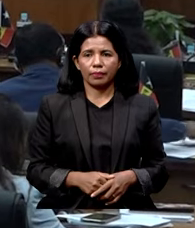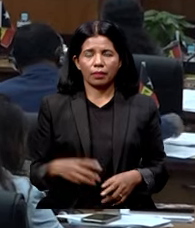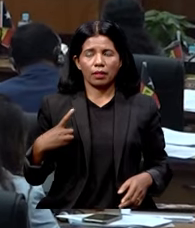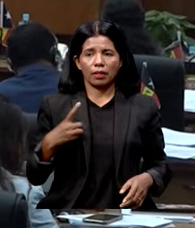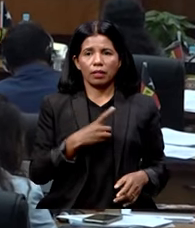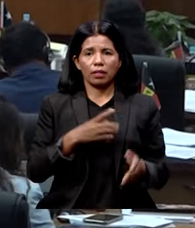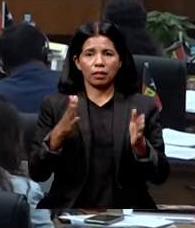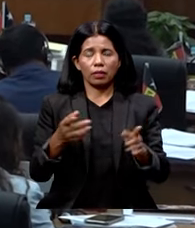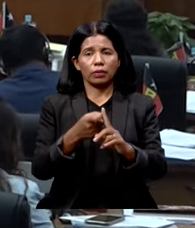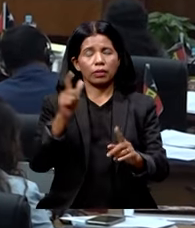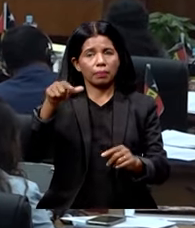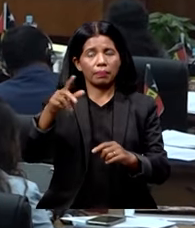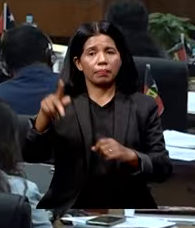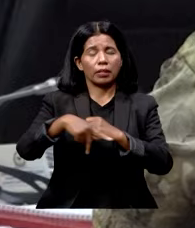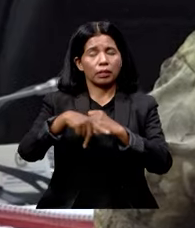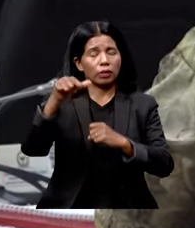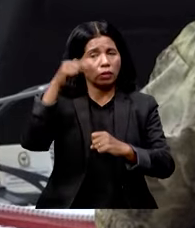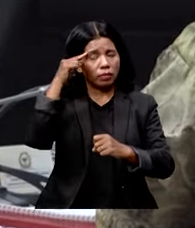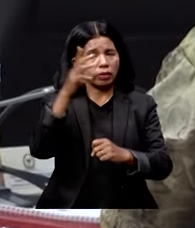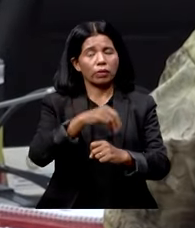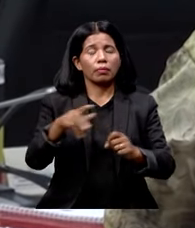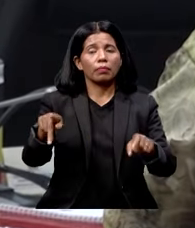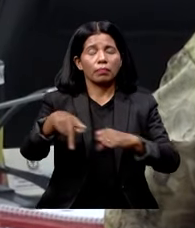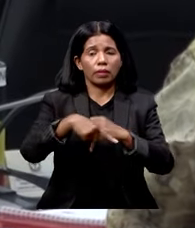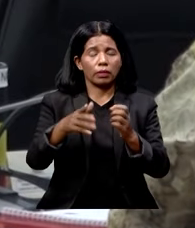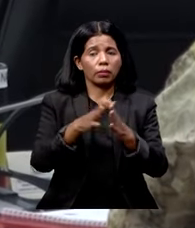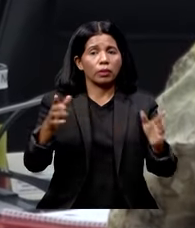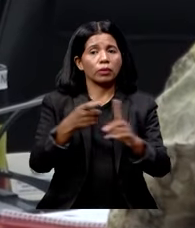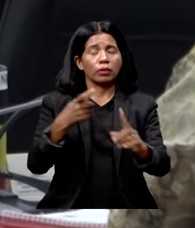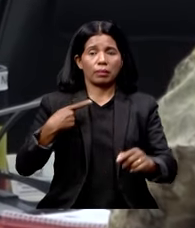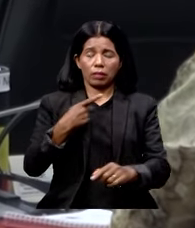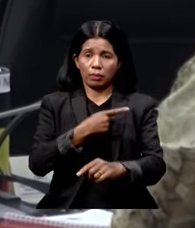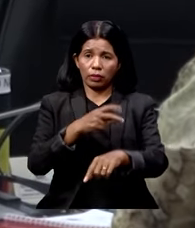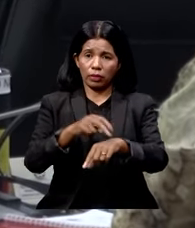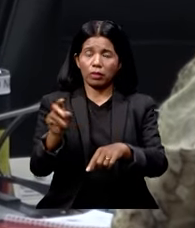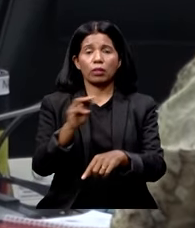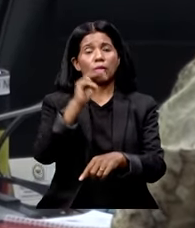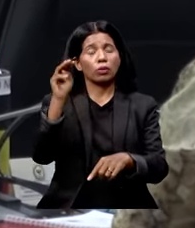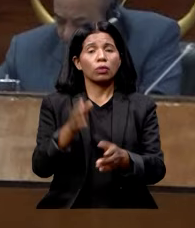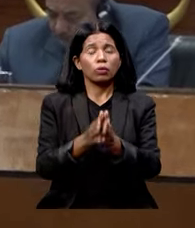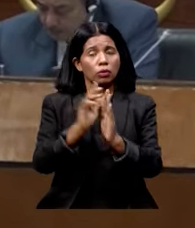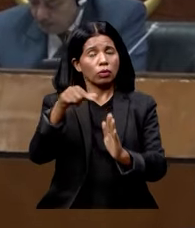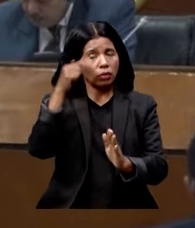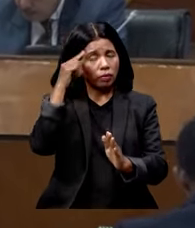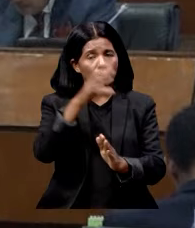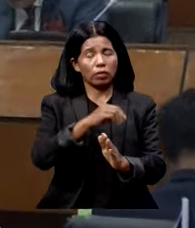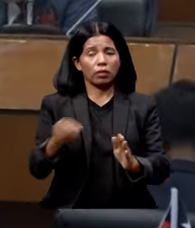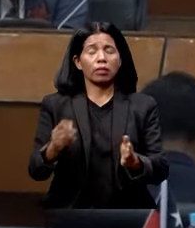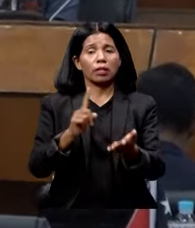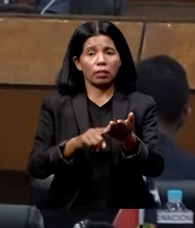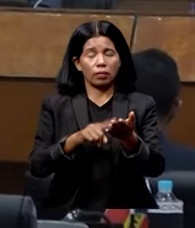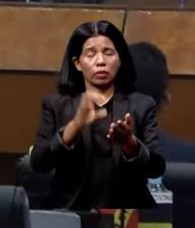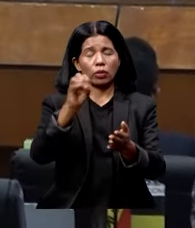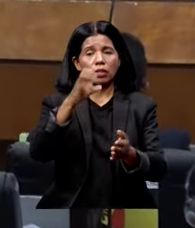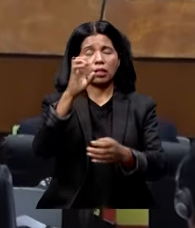Deputados e bancada governo na oposição no Parlamento Nacional, segunda, né? O seu governo, o seu debate orçamento geral do Estado, tem na Rio Rural Lima e